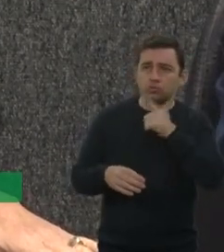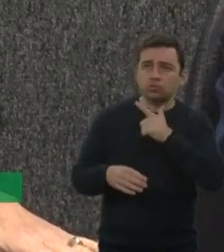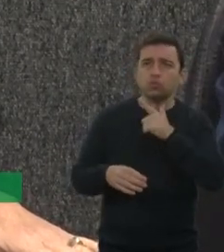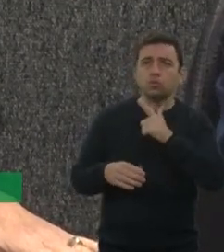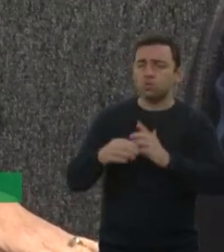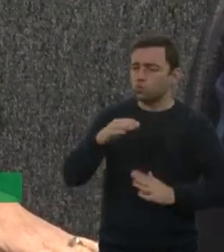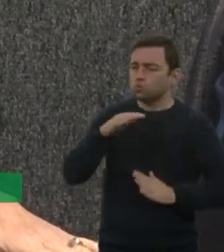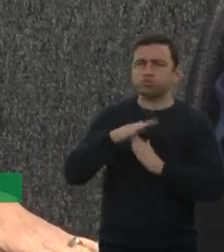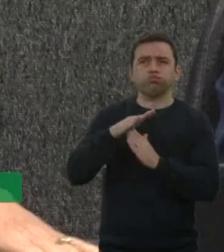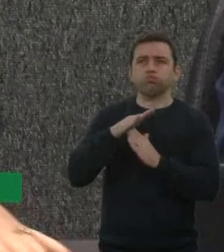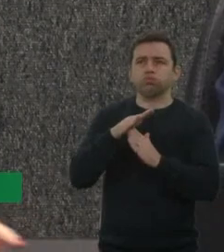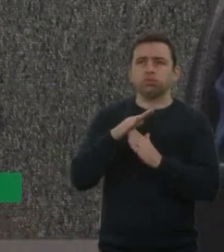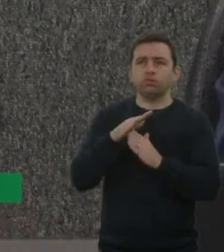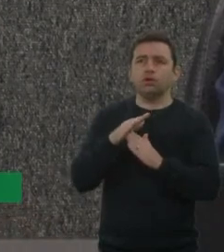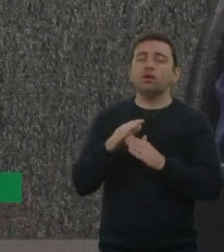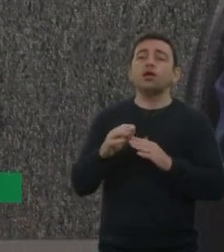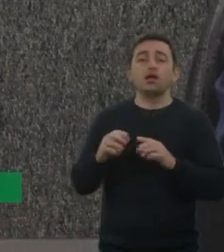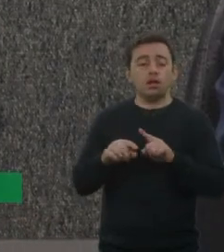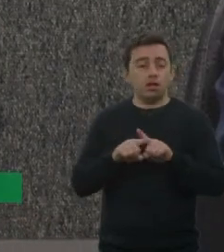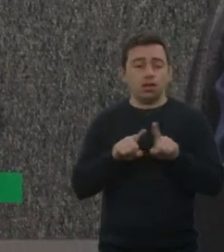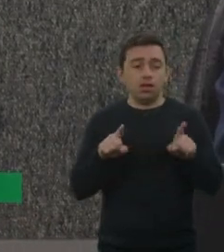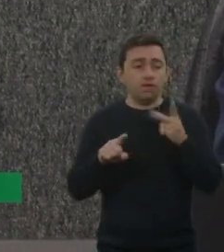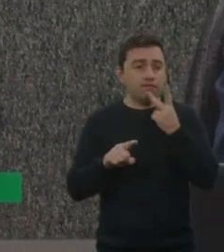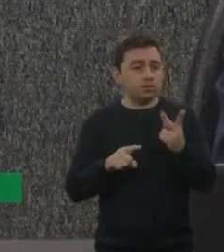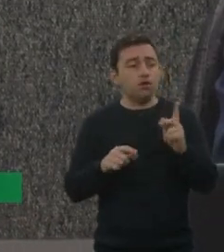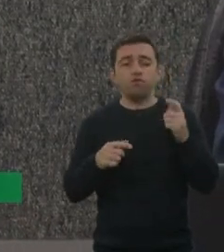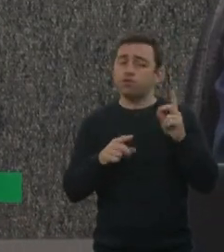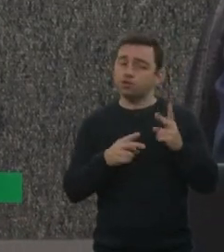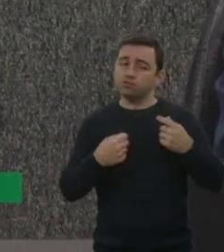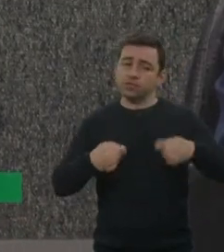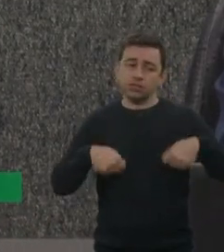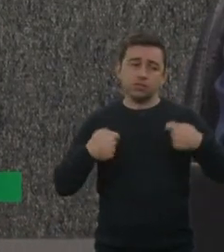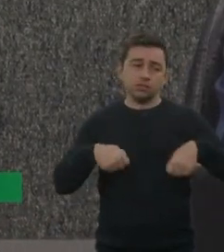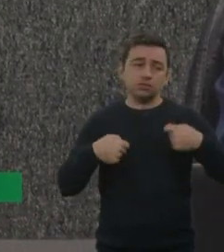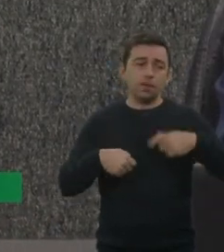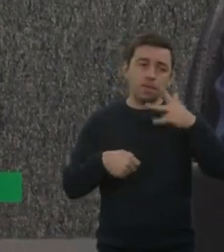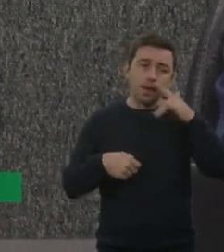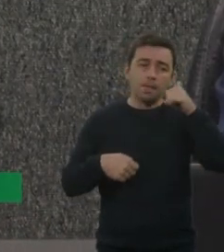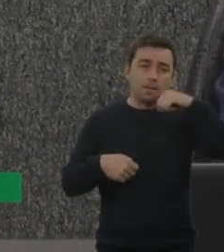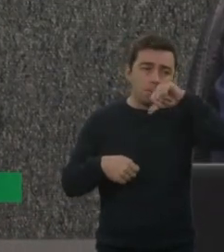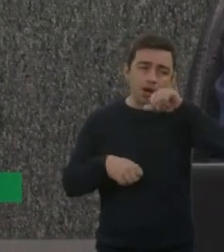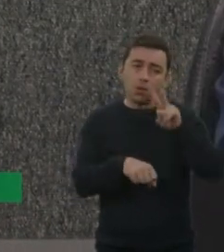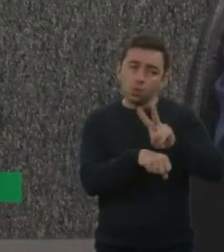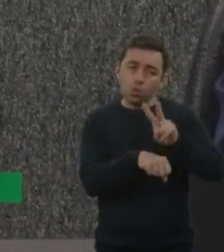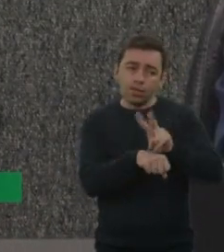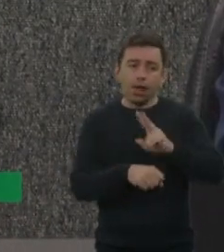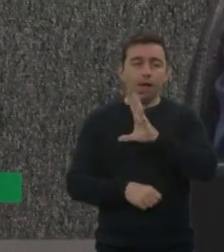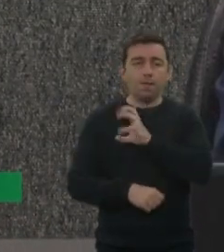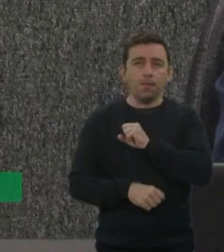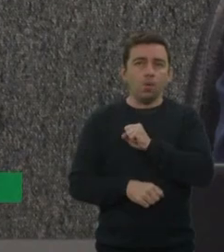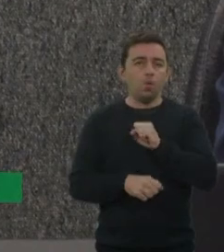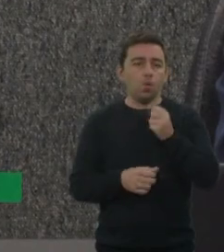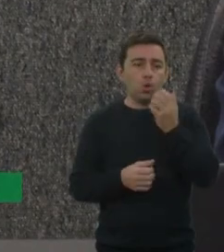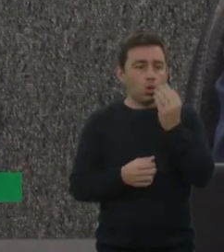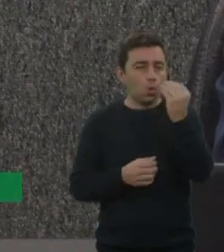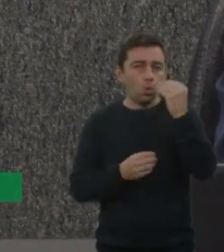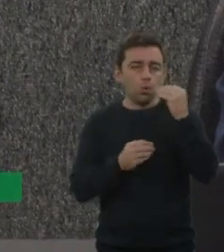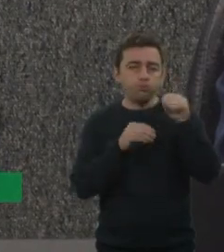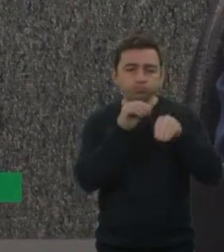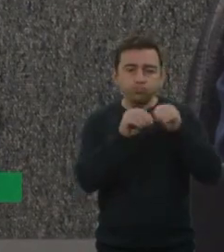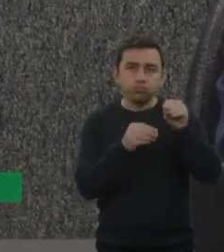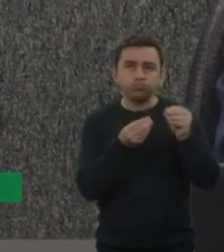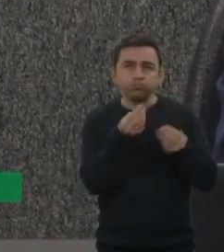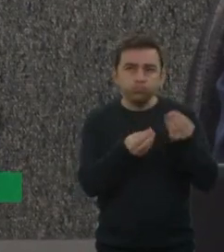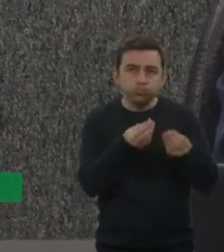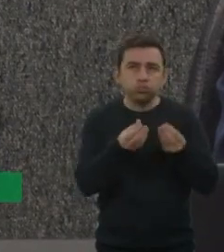mãezinha, vocês precisam fazer a manutenção, vocês precisam cuidar, amar, alimentar, mas o quadro